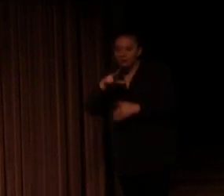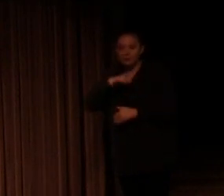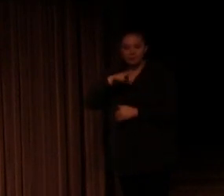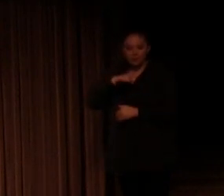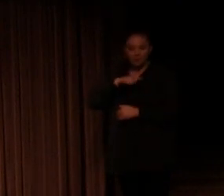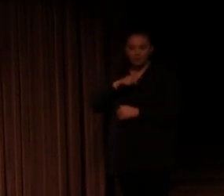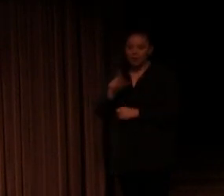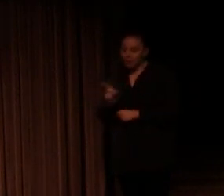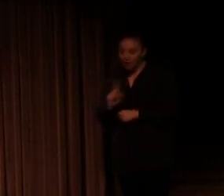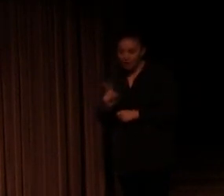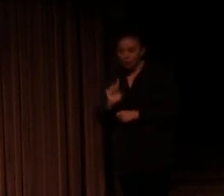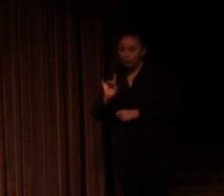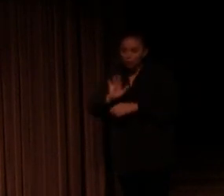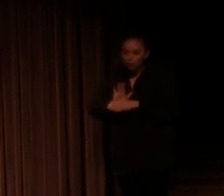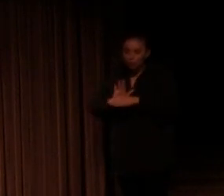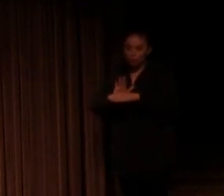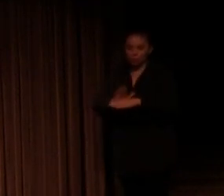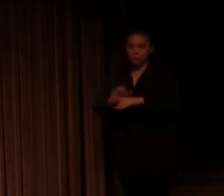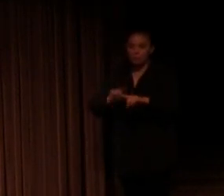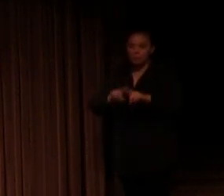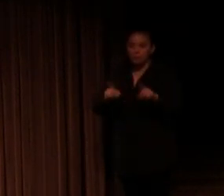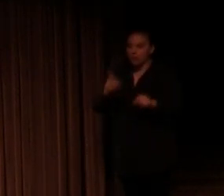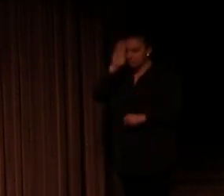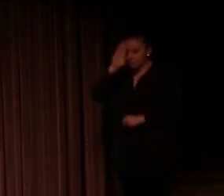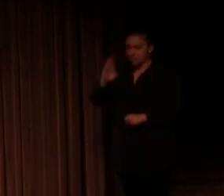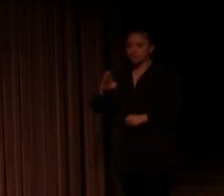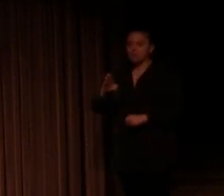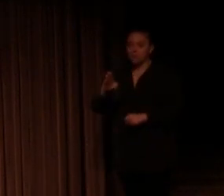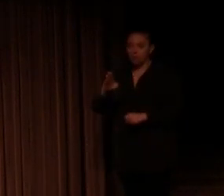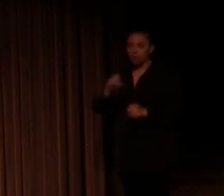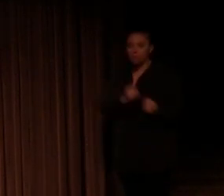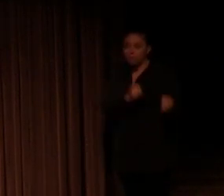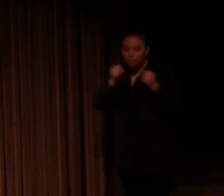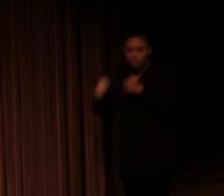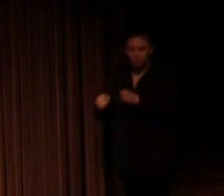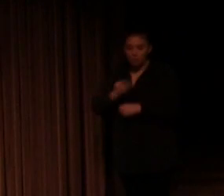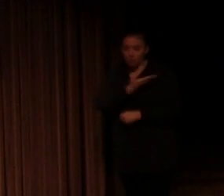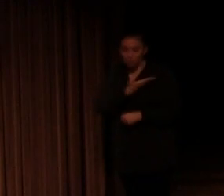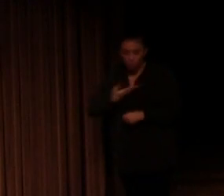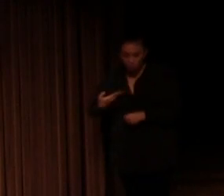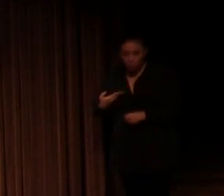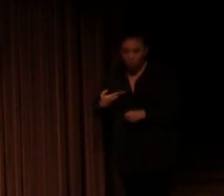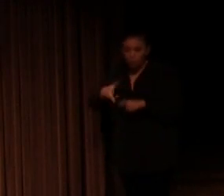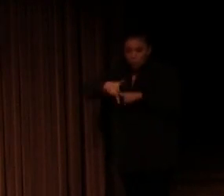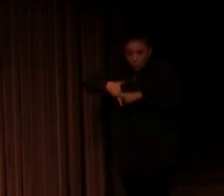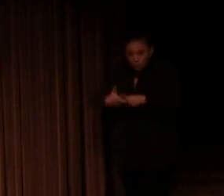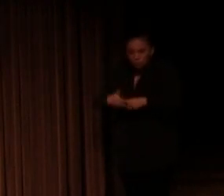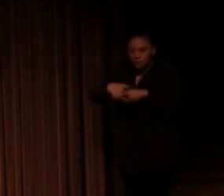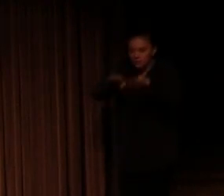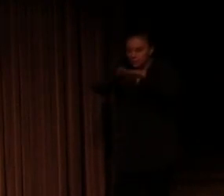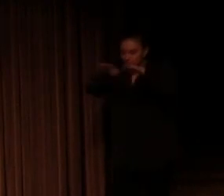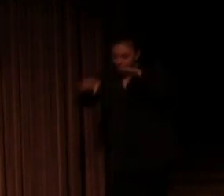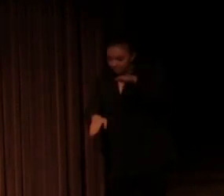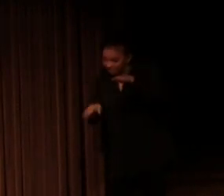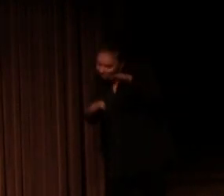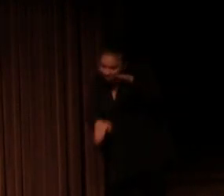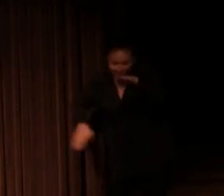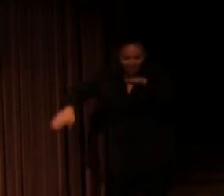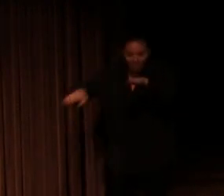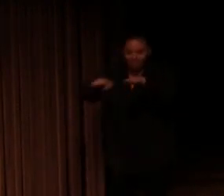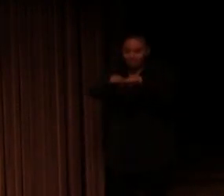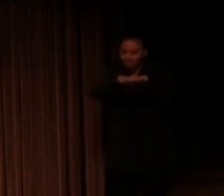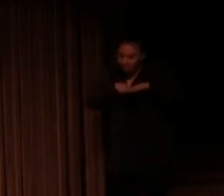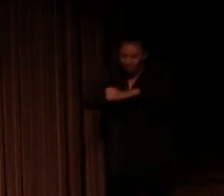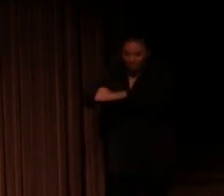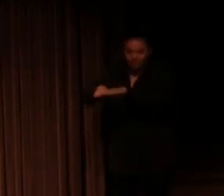mas é fundamentalmente poder público quem corrige desigualdade e tem a responsabilidade de promover a eqüidade é o poder